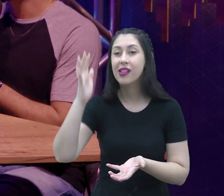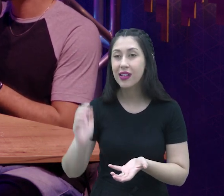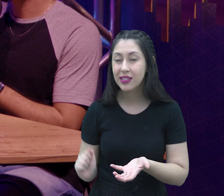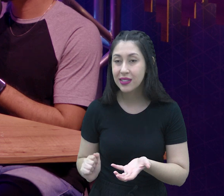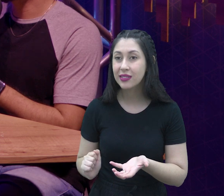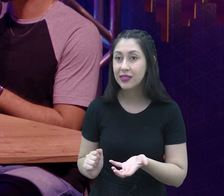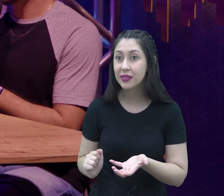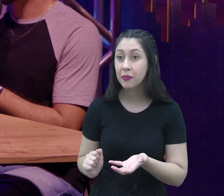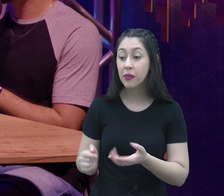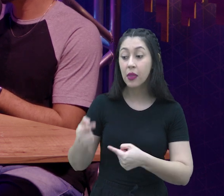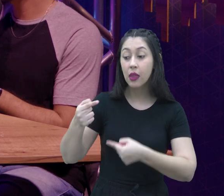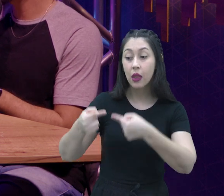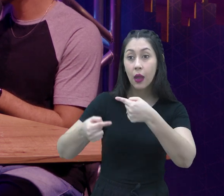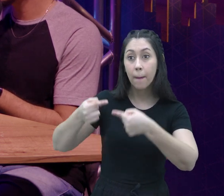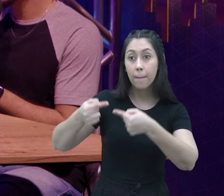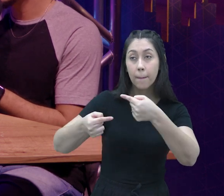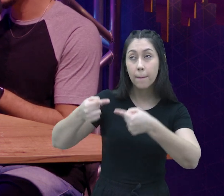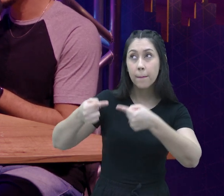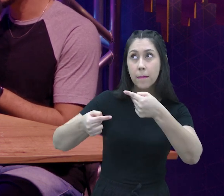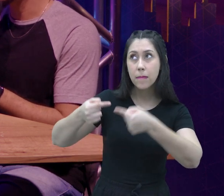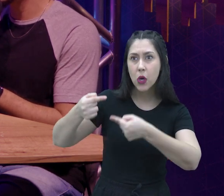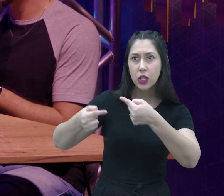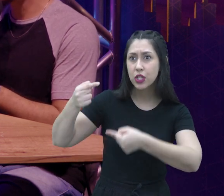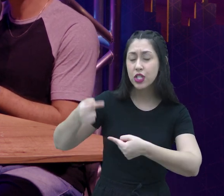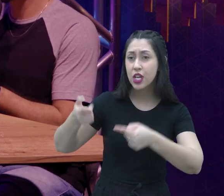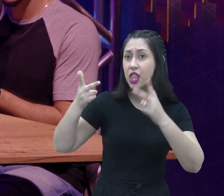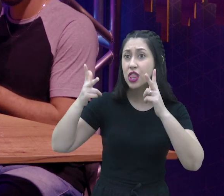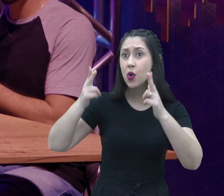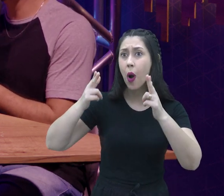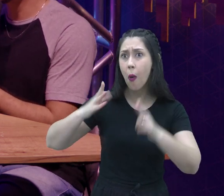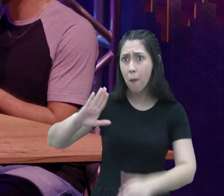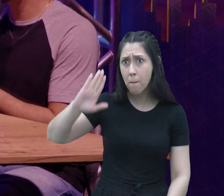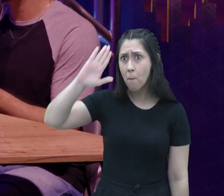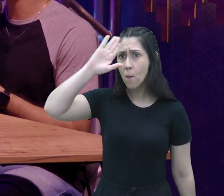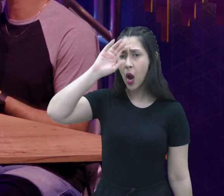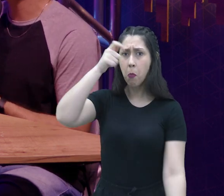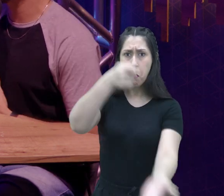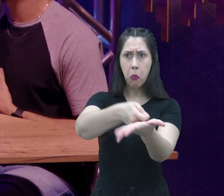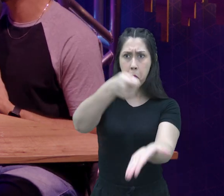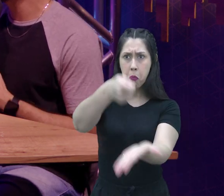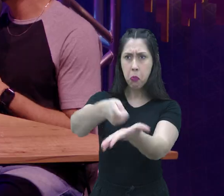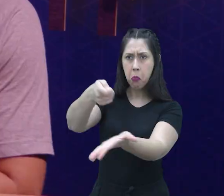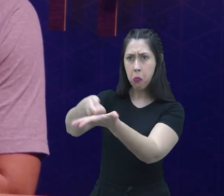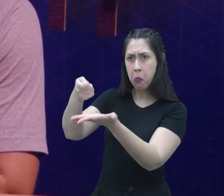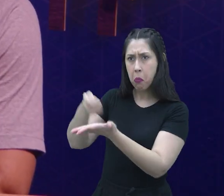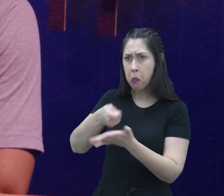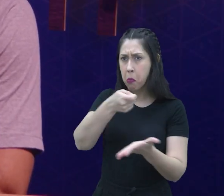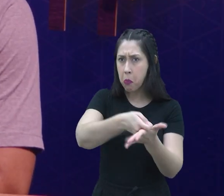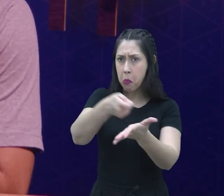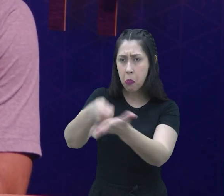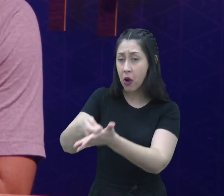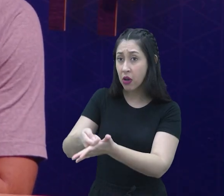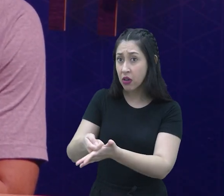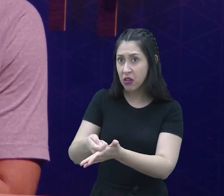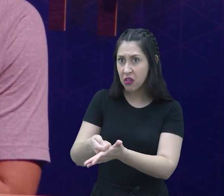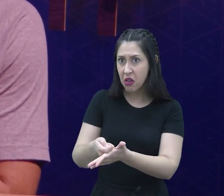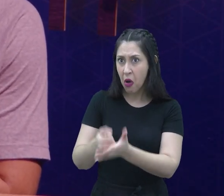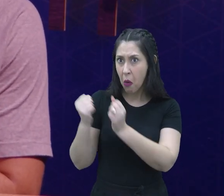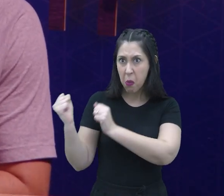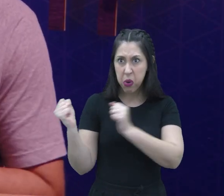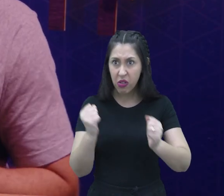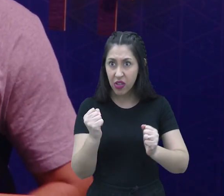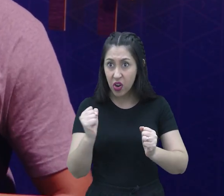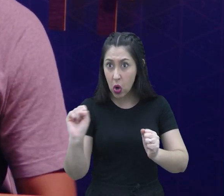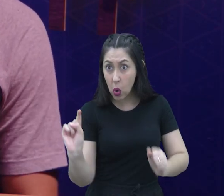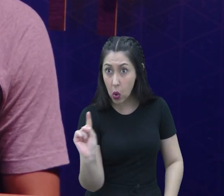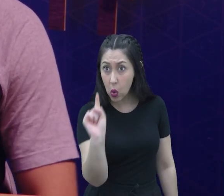política é uma ditadura militar global. Então não tem outros poderes.